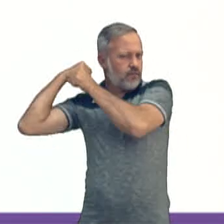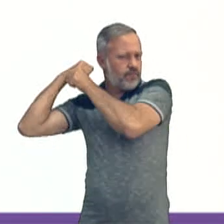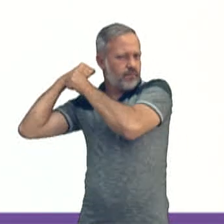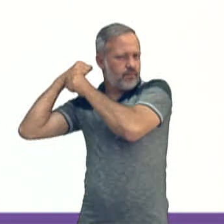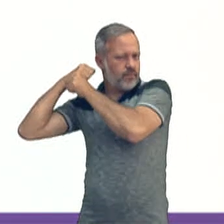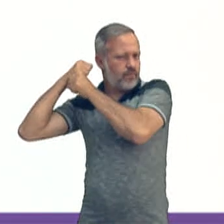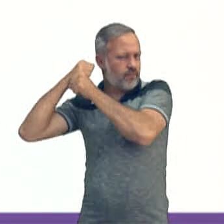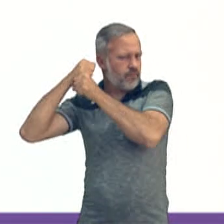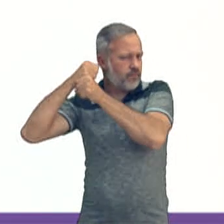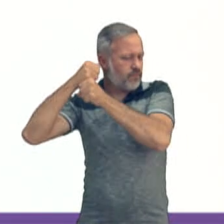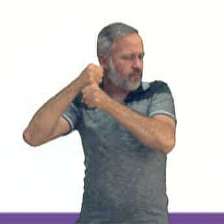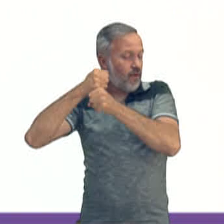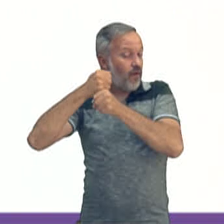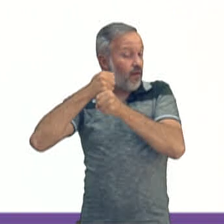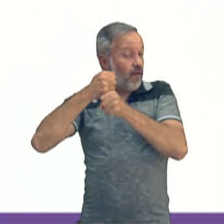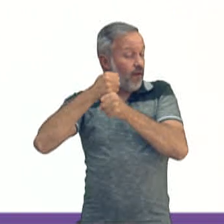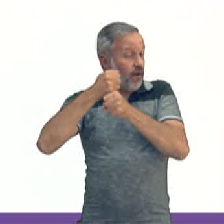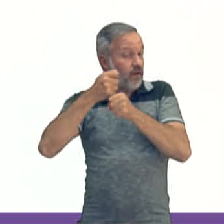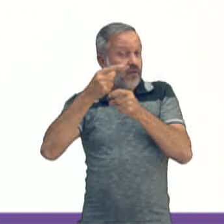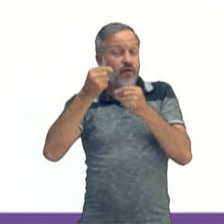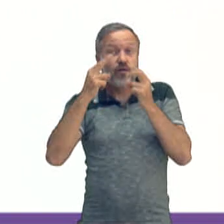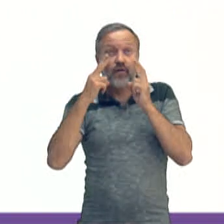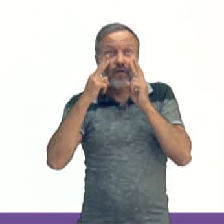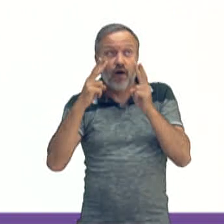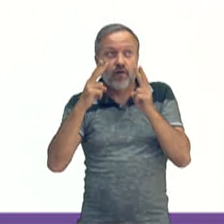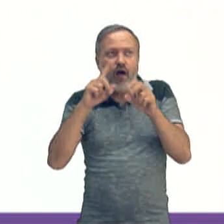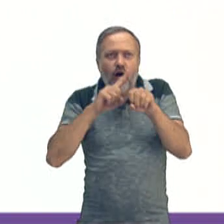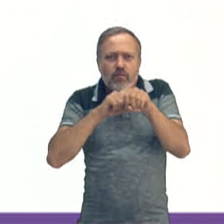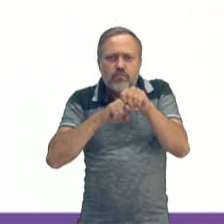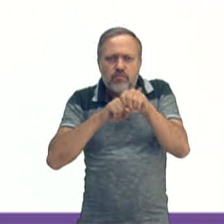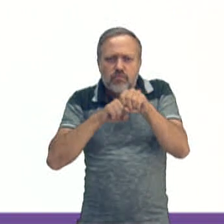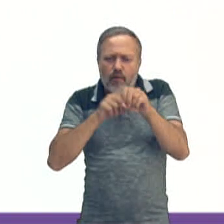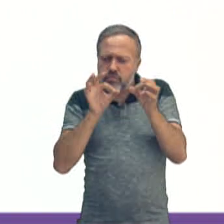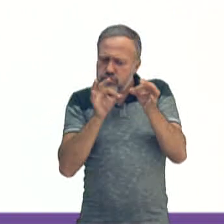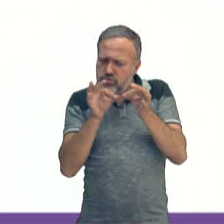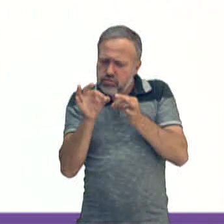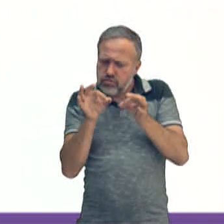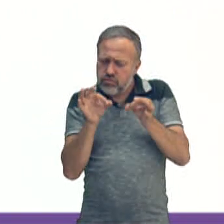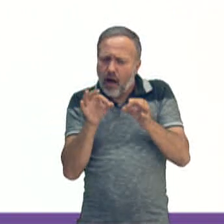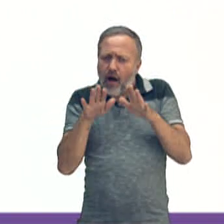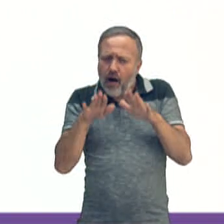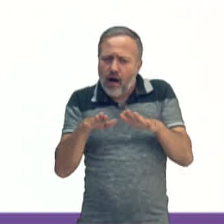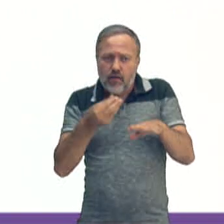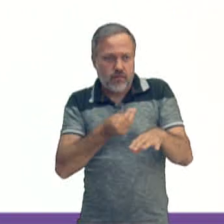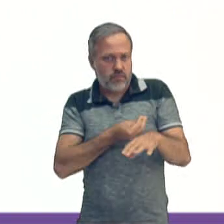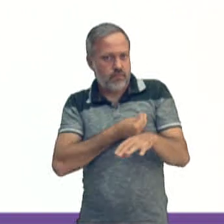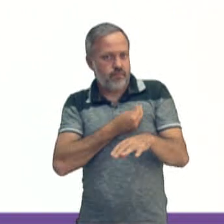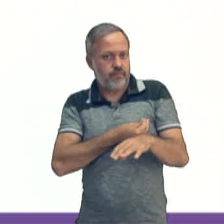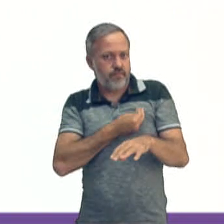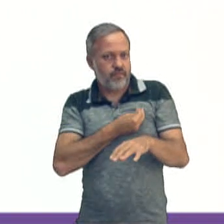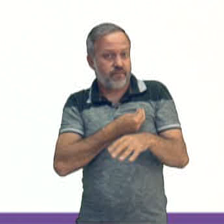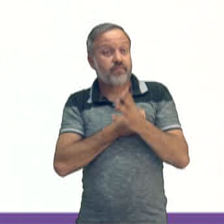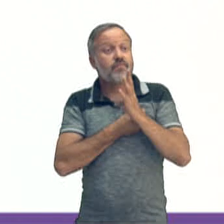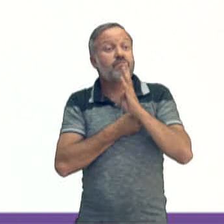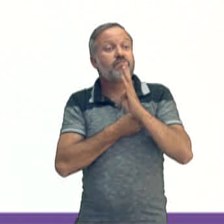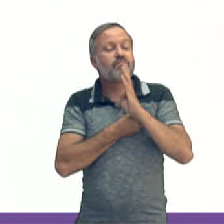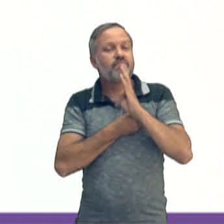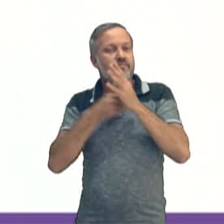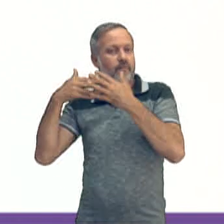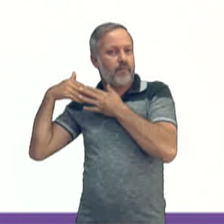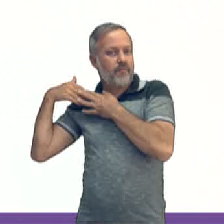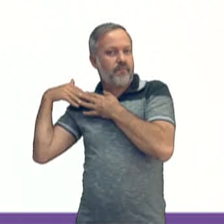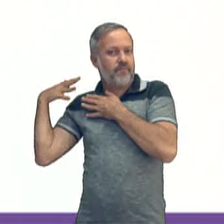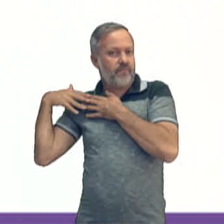procuram adotar formas de medição do tempo para se orientar. Os conhecimentos produzidos a partir